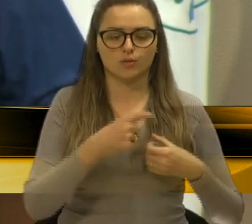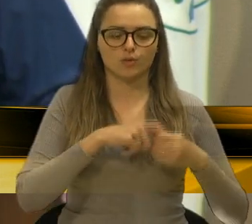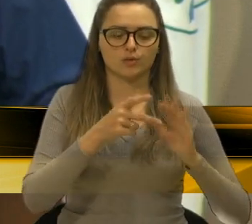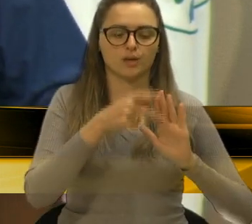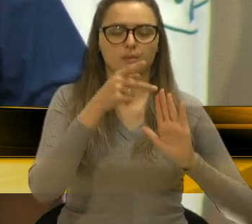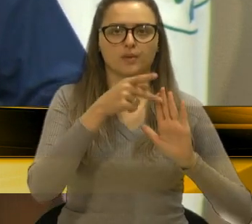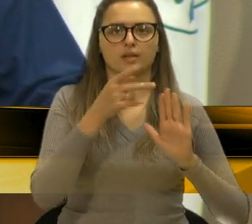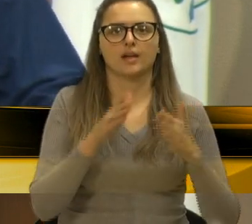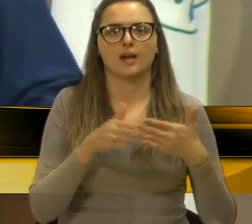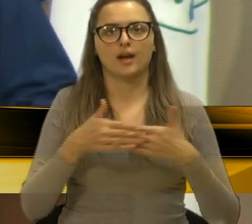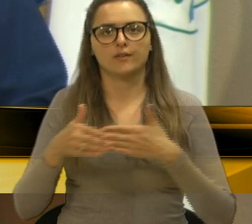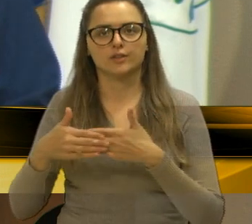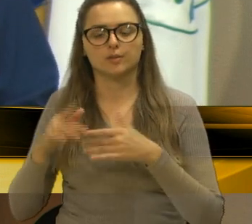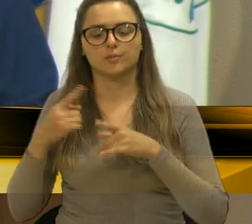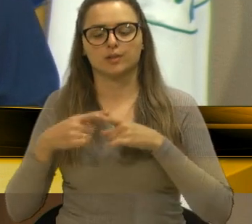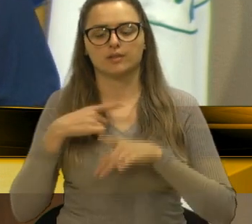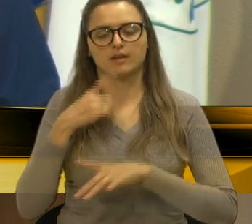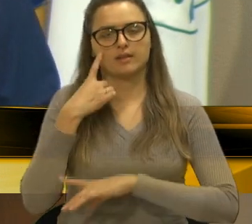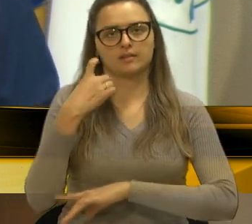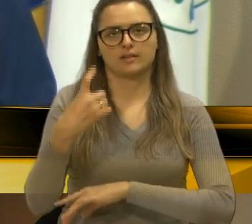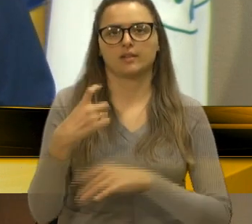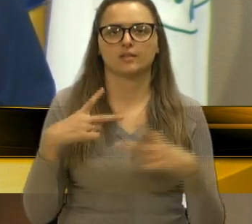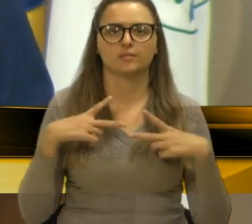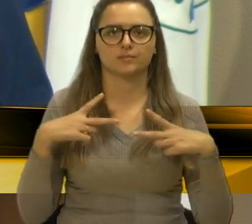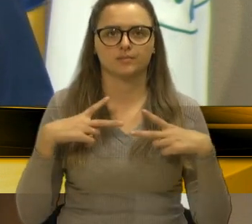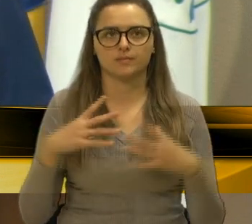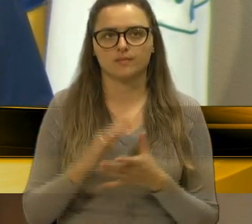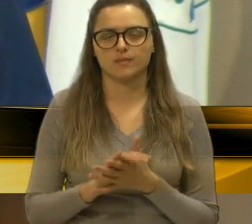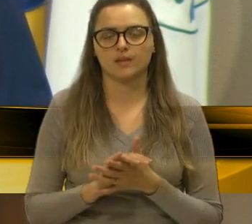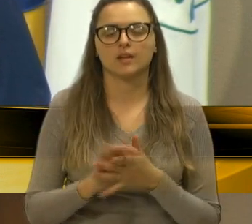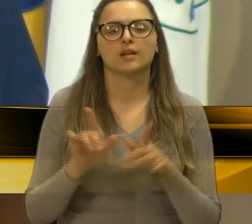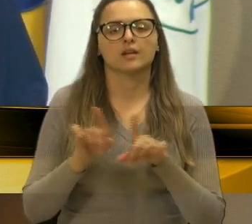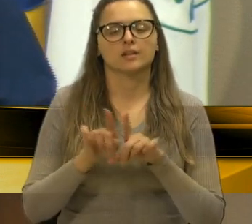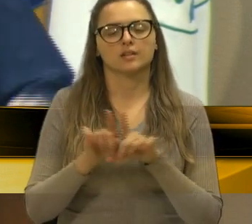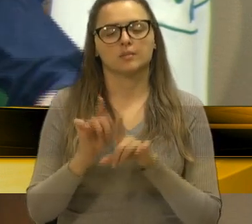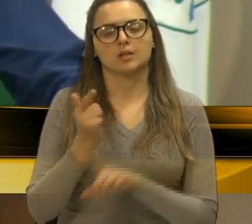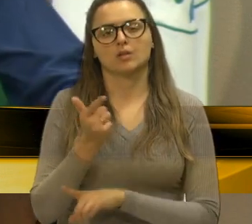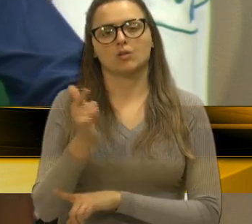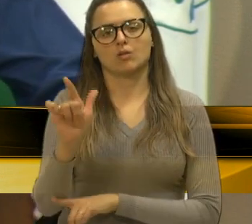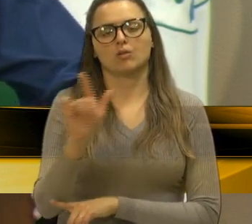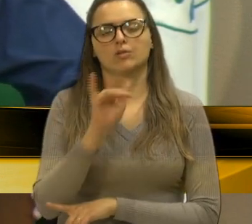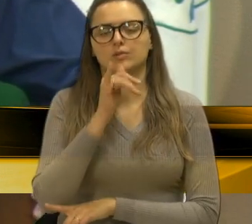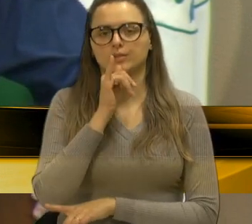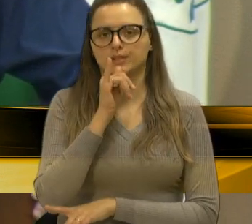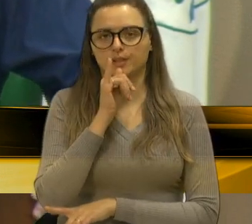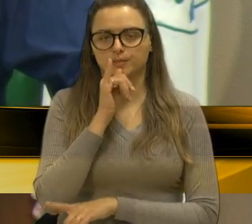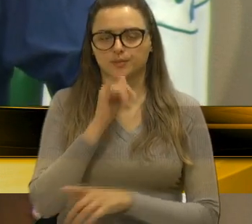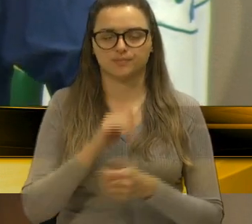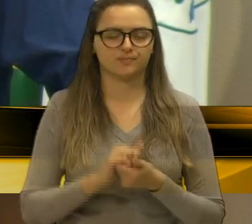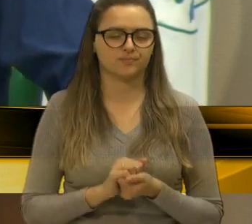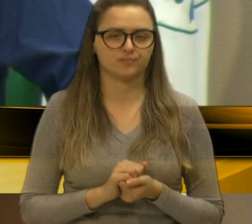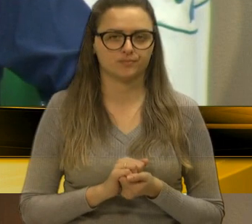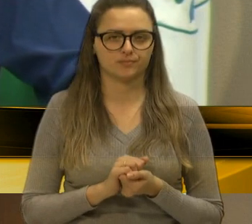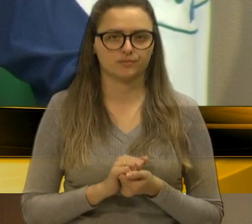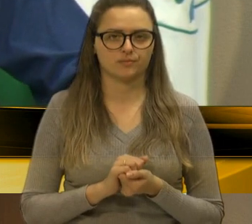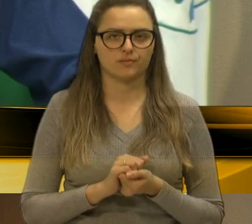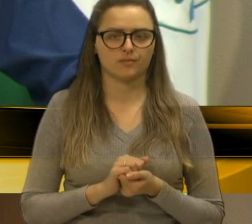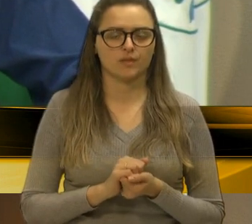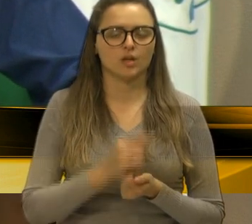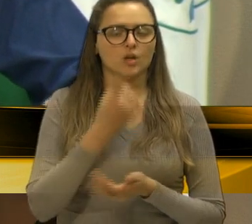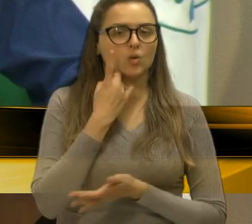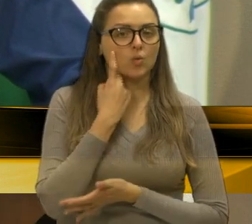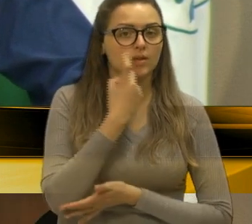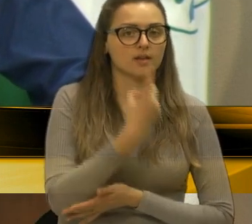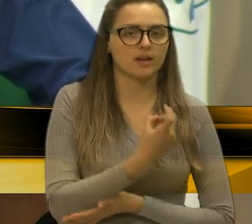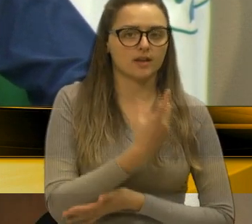devido a grandes interesses. Também eu uso outro exemplo aqui para falar quanto a isso. Quanto ao interesse